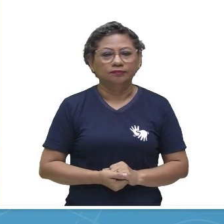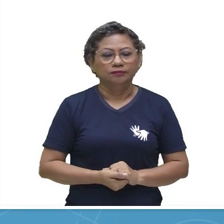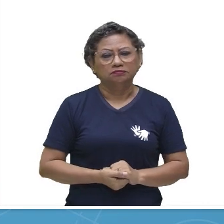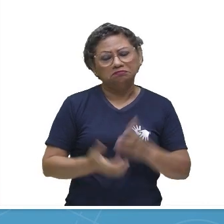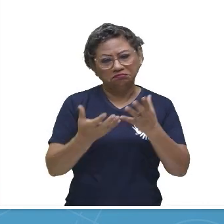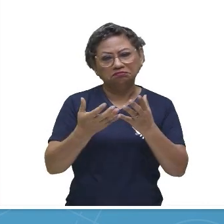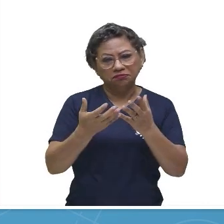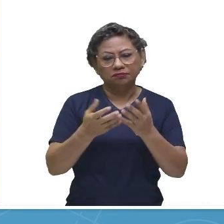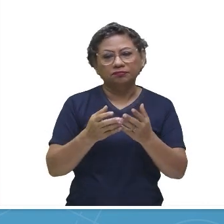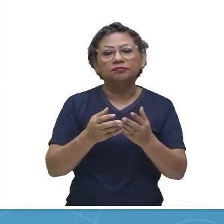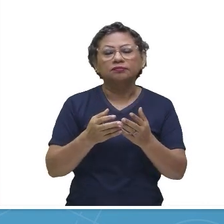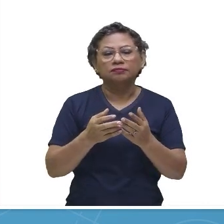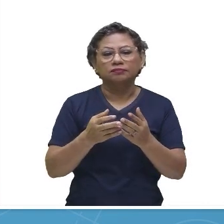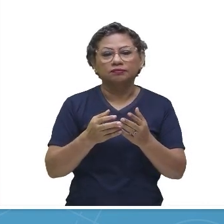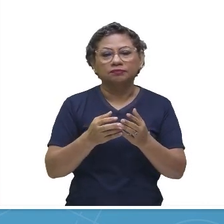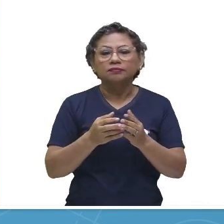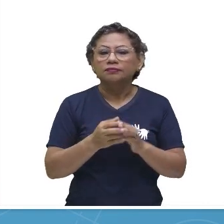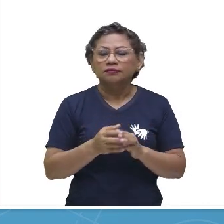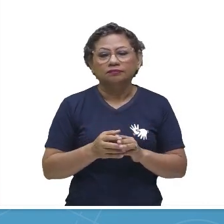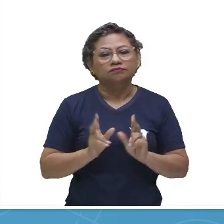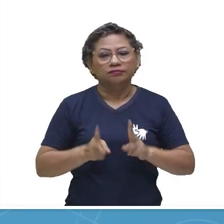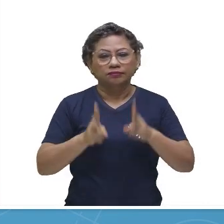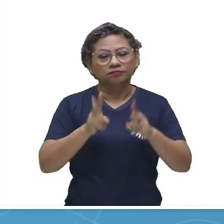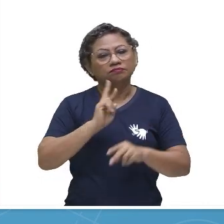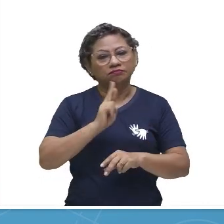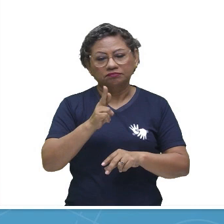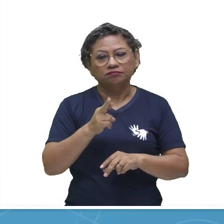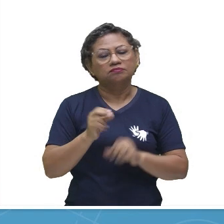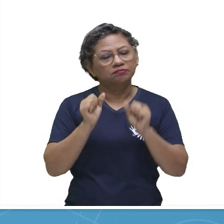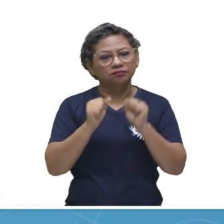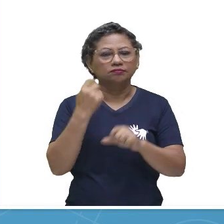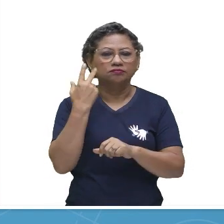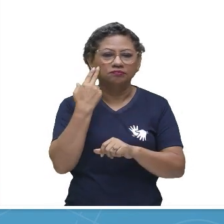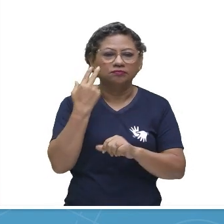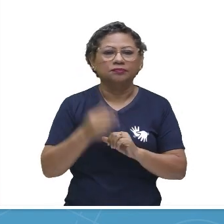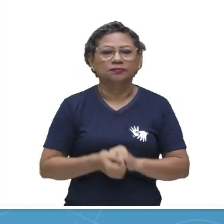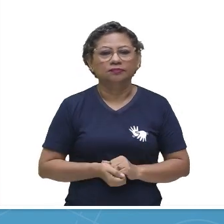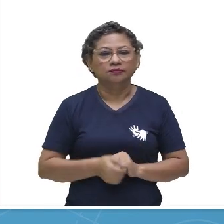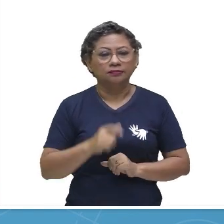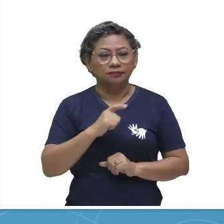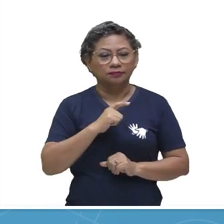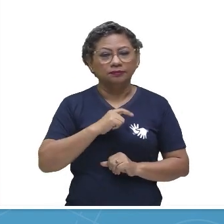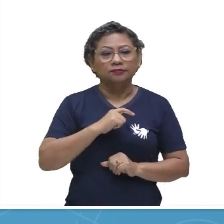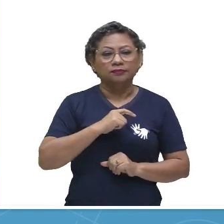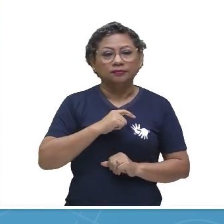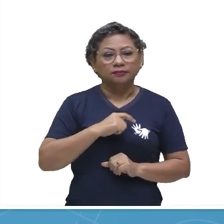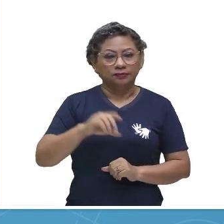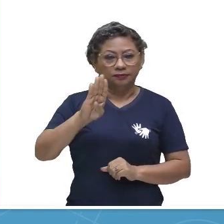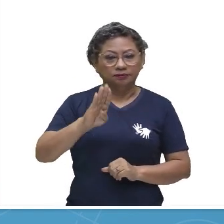também, fica bacana, né? Se eu tenho 1 ao cubo vai dar 1, 10 ao cubo vai dar 1000. Aqui eu posso